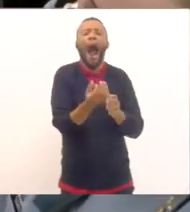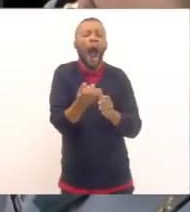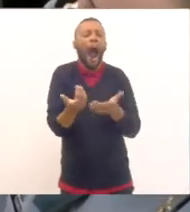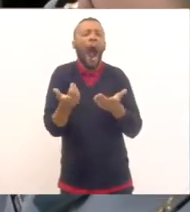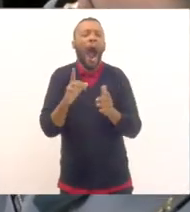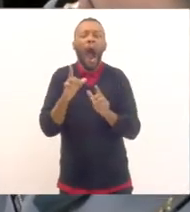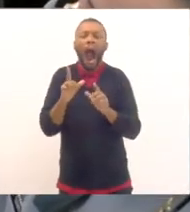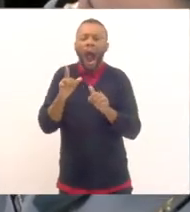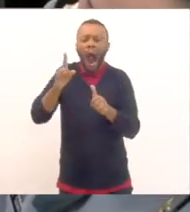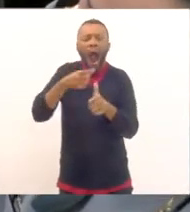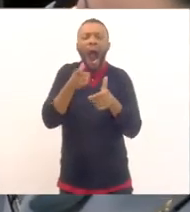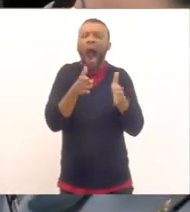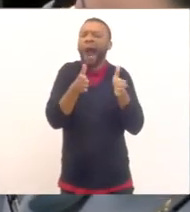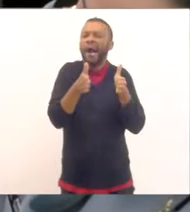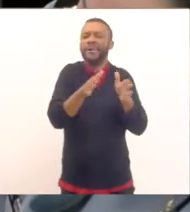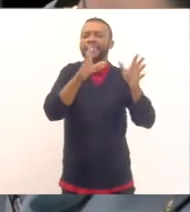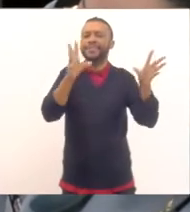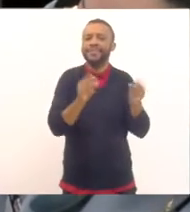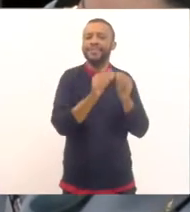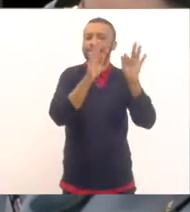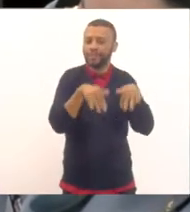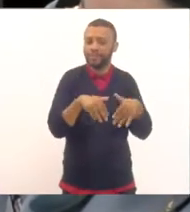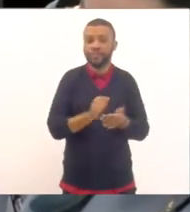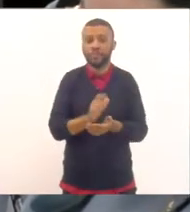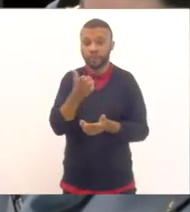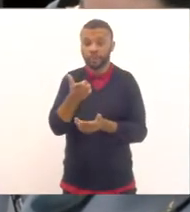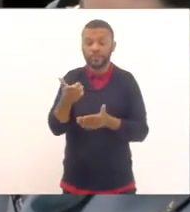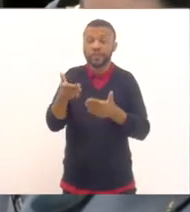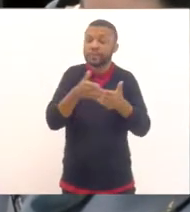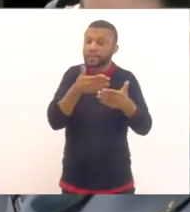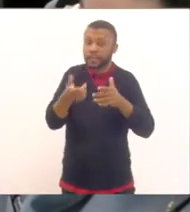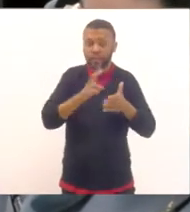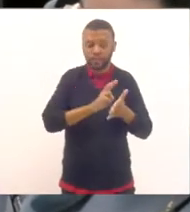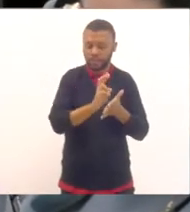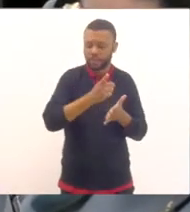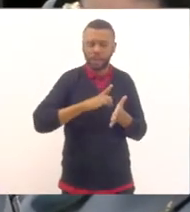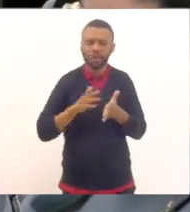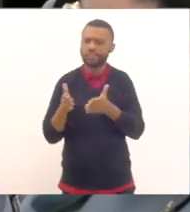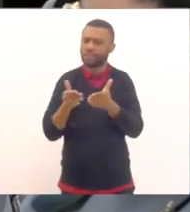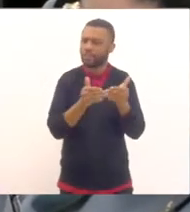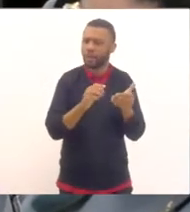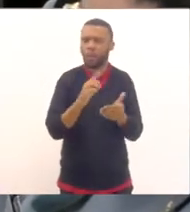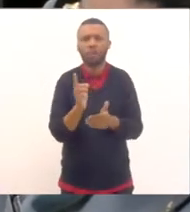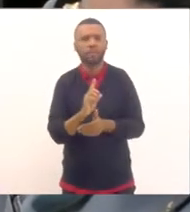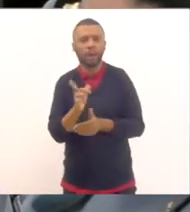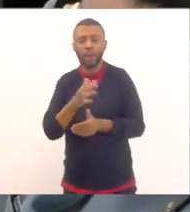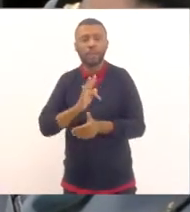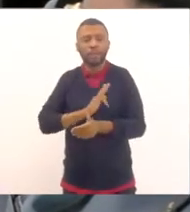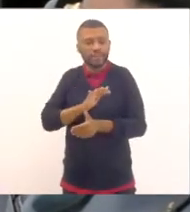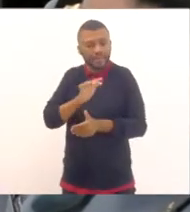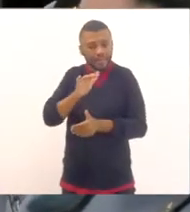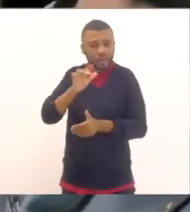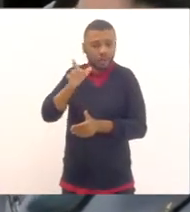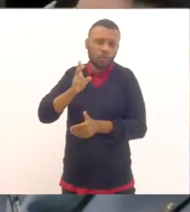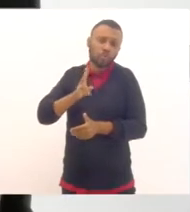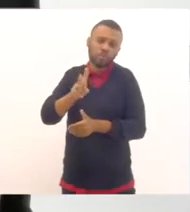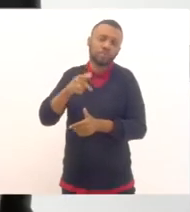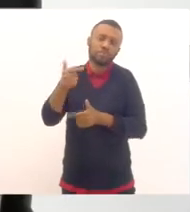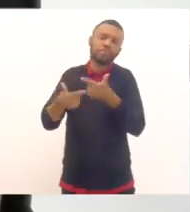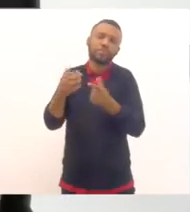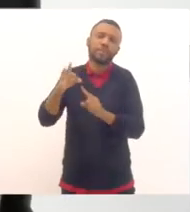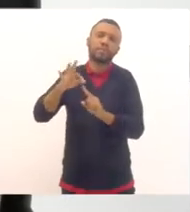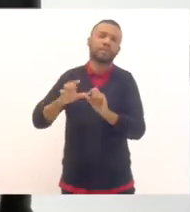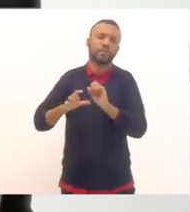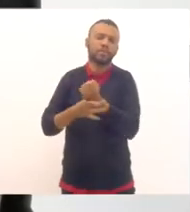concluída então tendo ou não demanda da SuperVia a polícia militar continua com operação Estação segura Tá ok